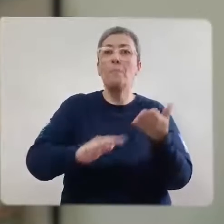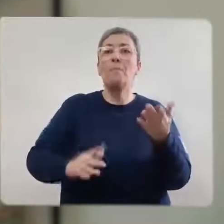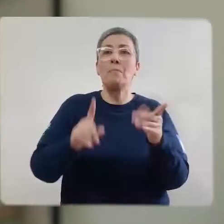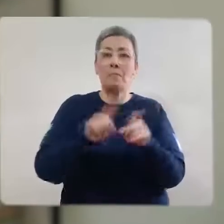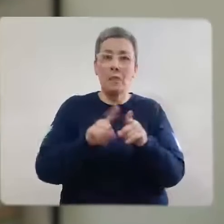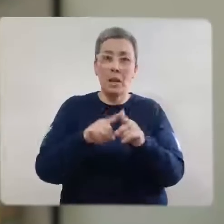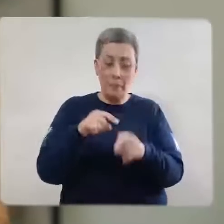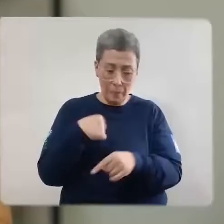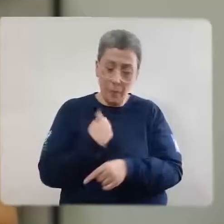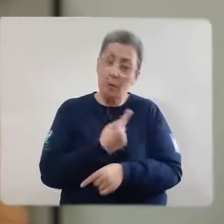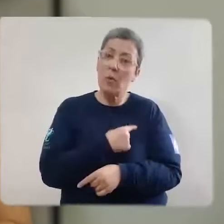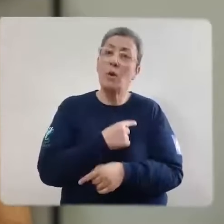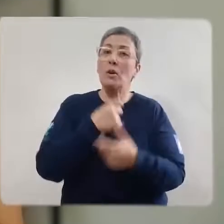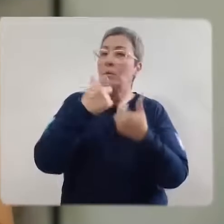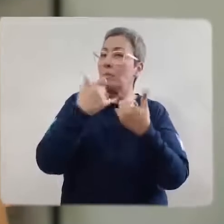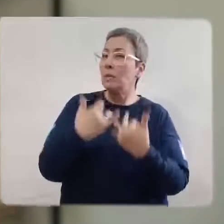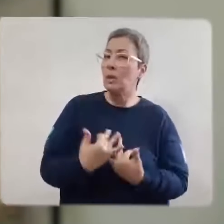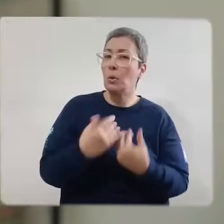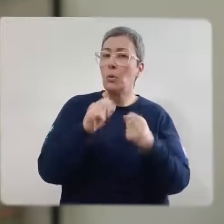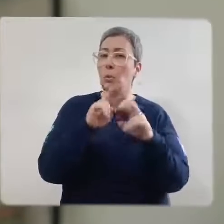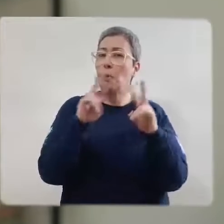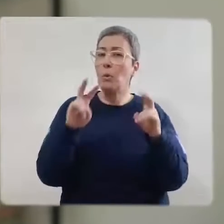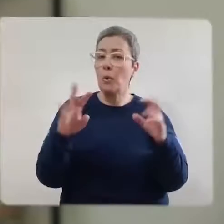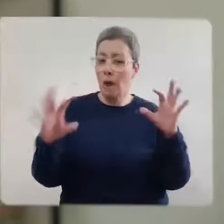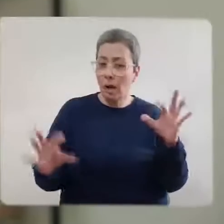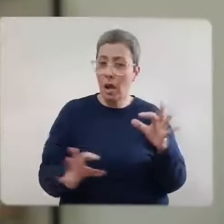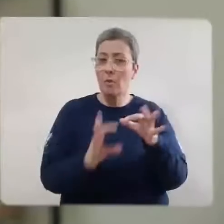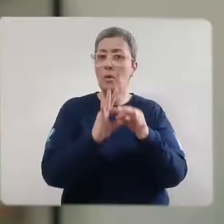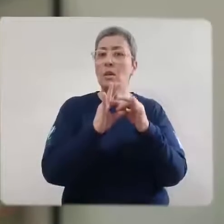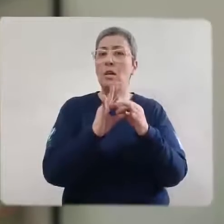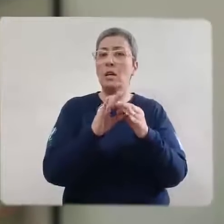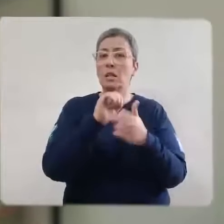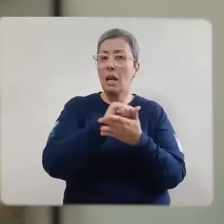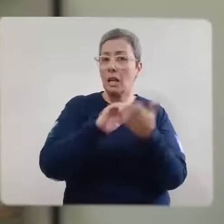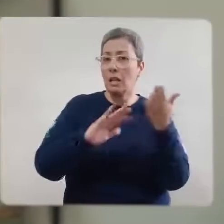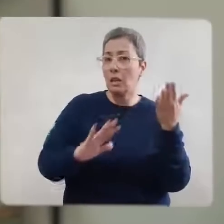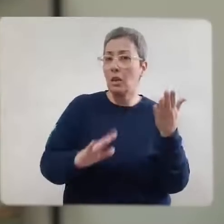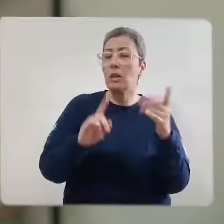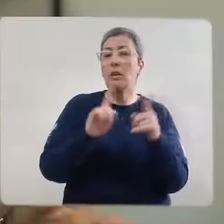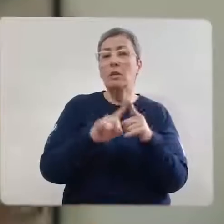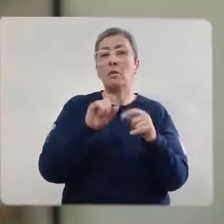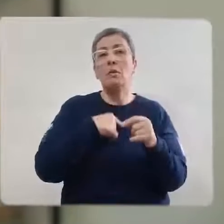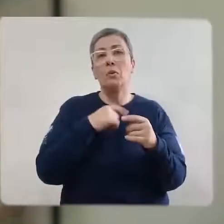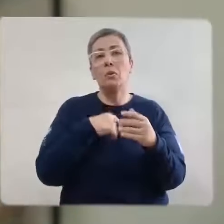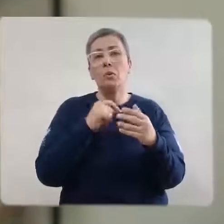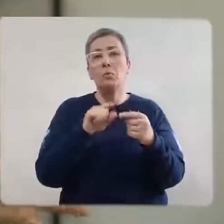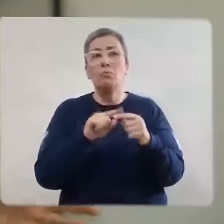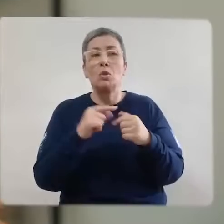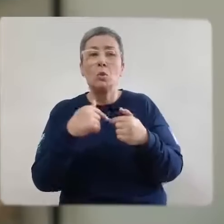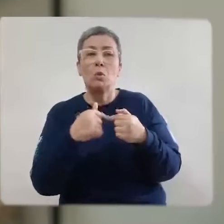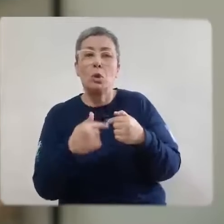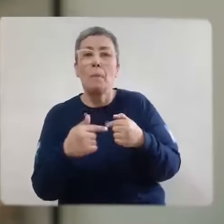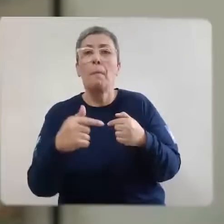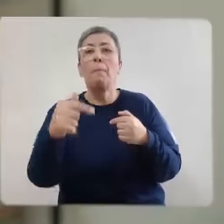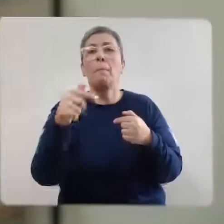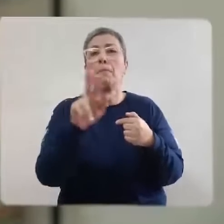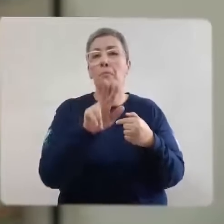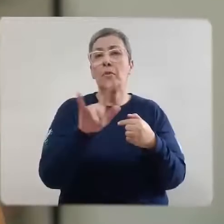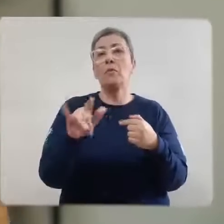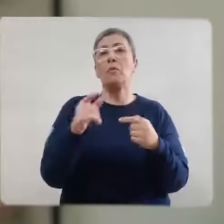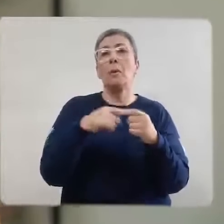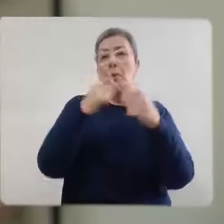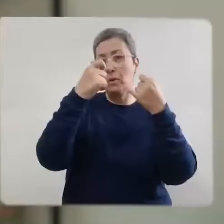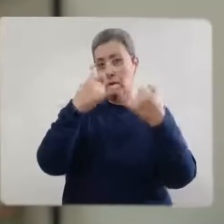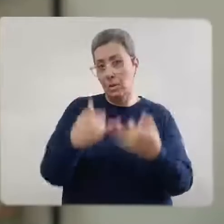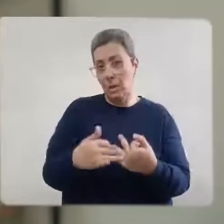atividade. Então nós estaríamos falando sobre engajamento de tarefa, né? Que isso levaria talvez um certo tempo para